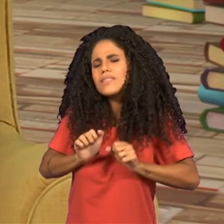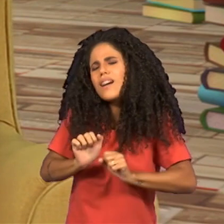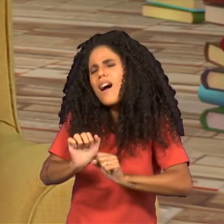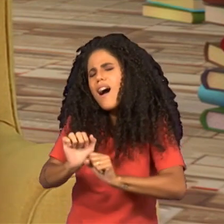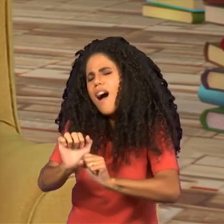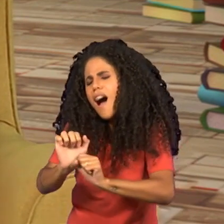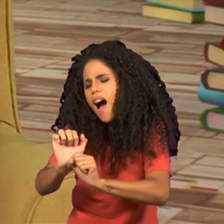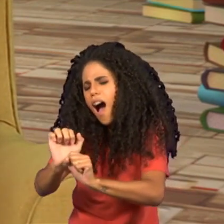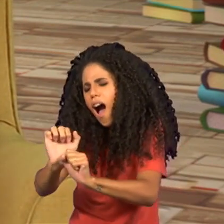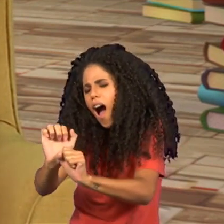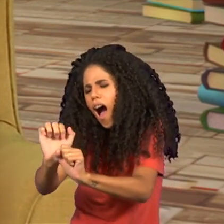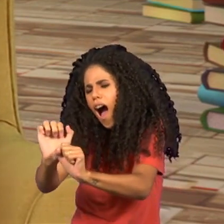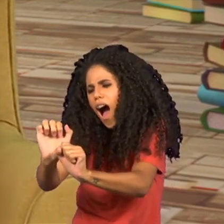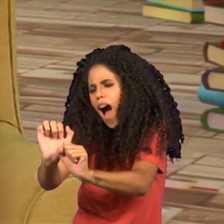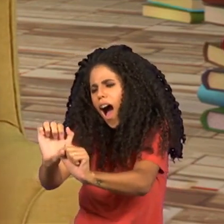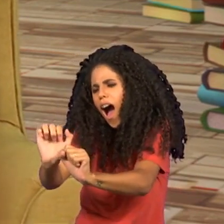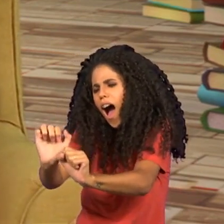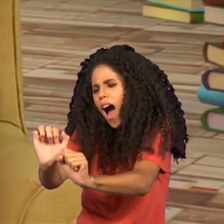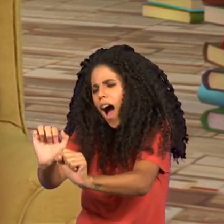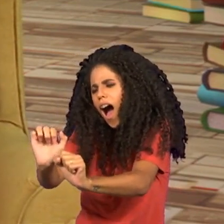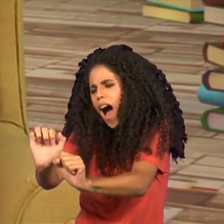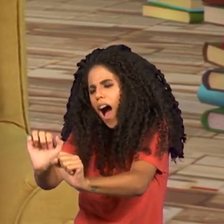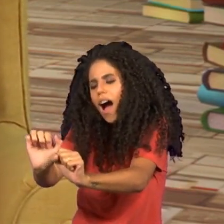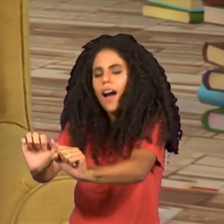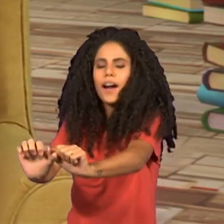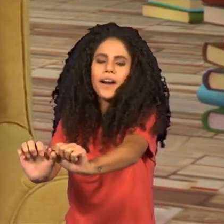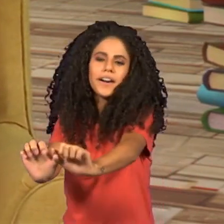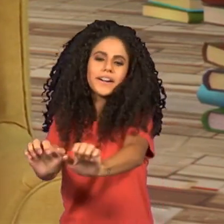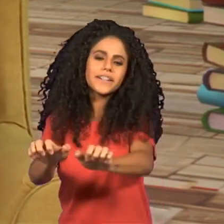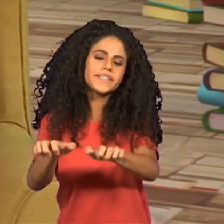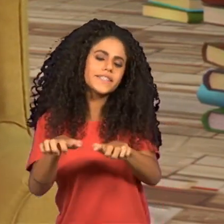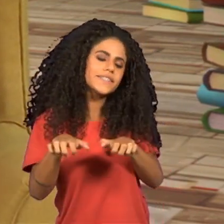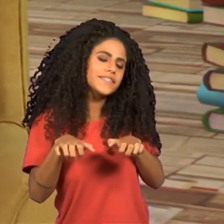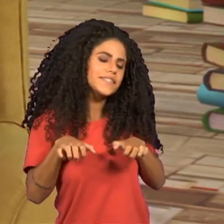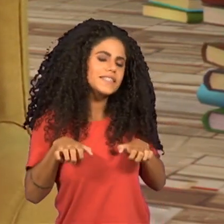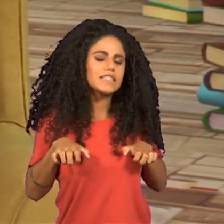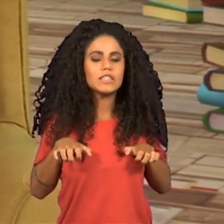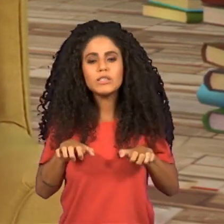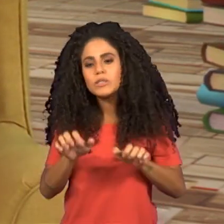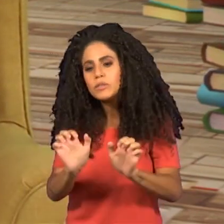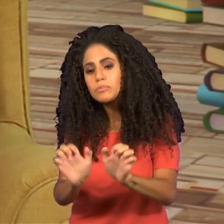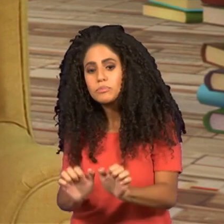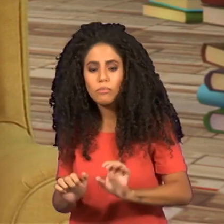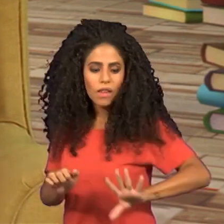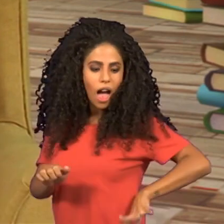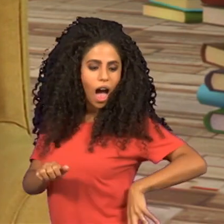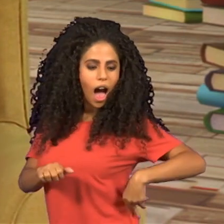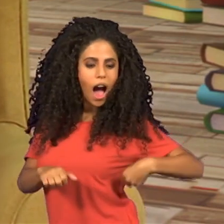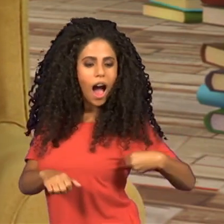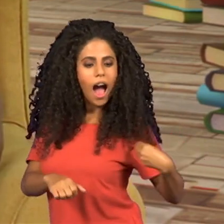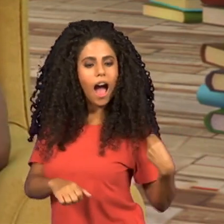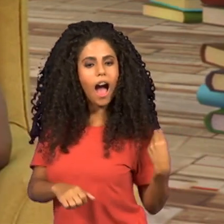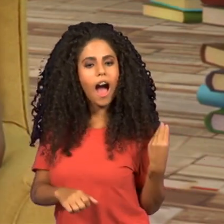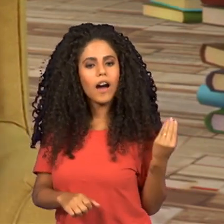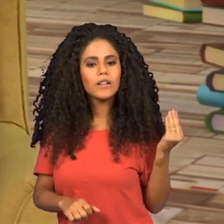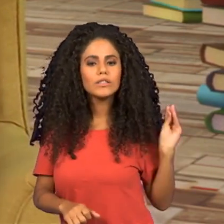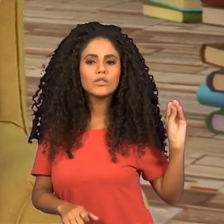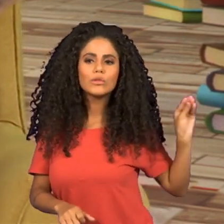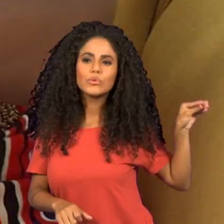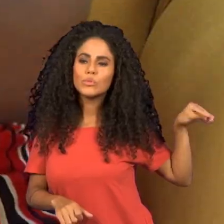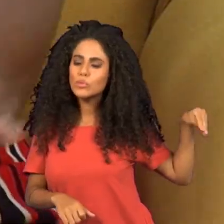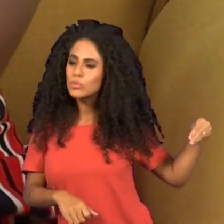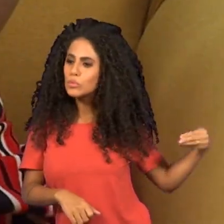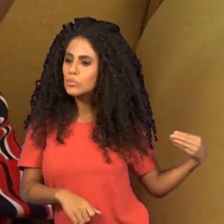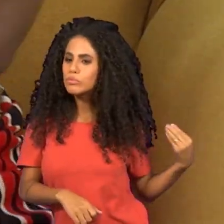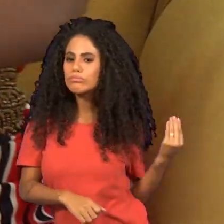se espreguiçava esticando as suas Patinhas a calda desse bicho Parecia ter